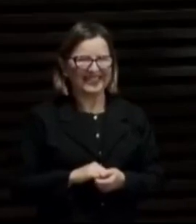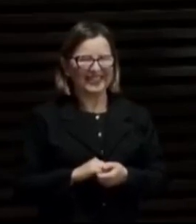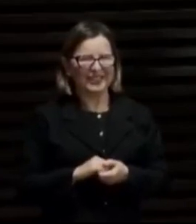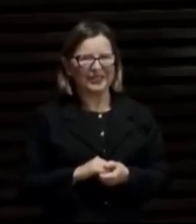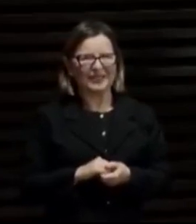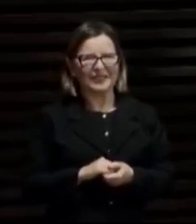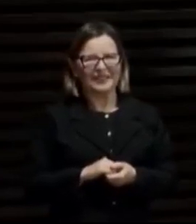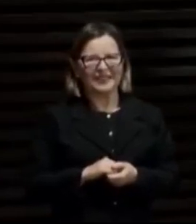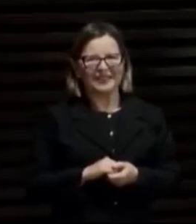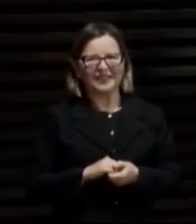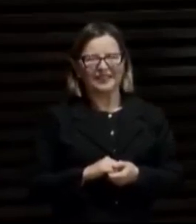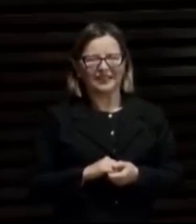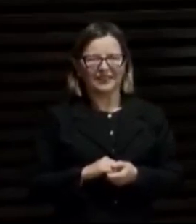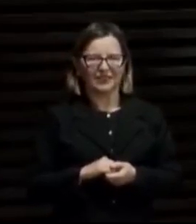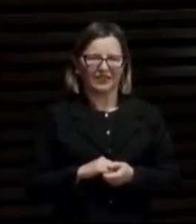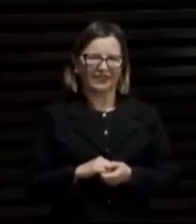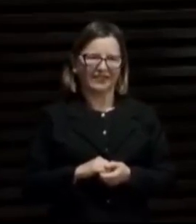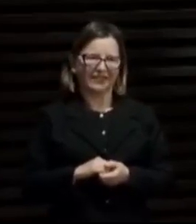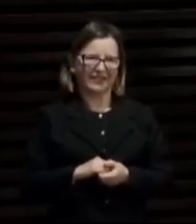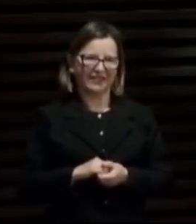grande.